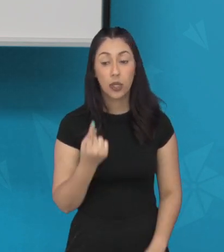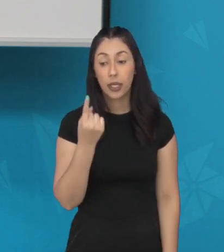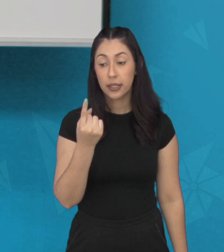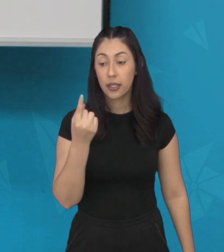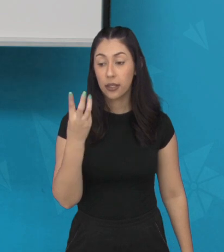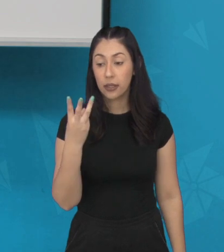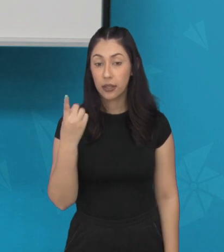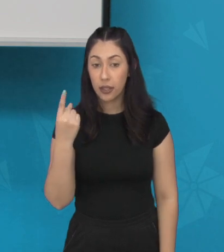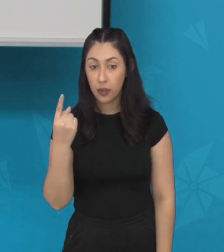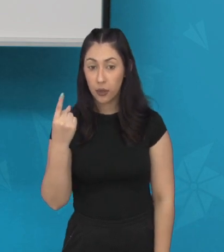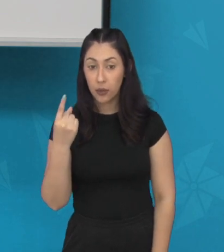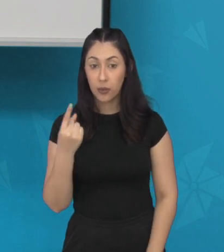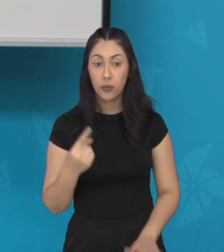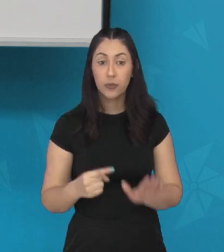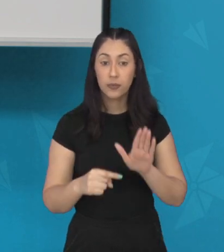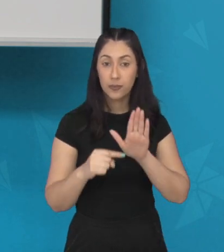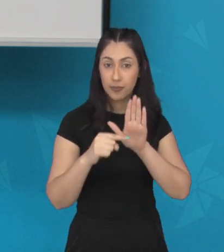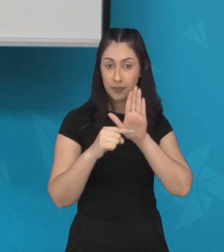aqui